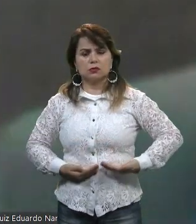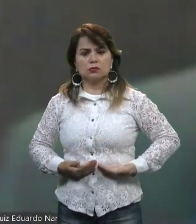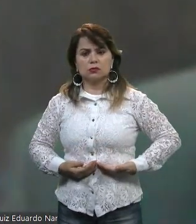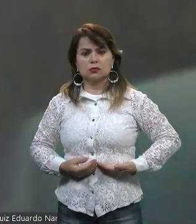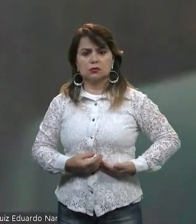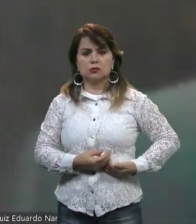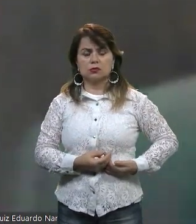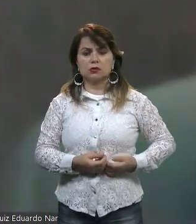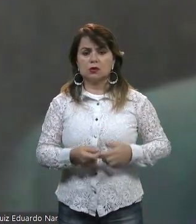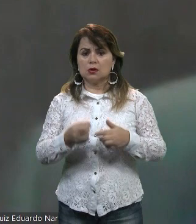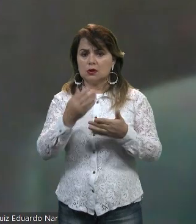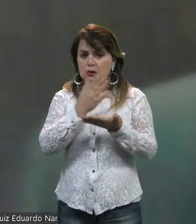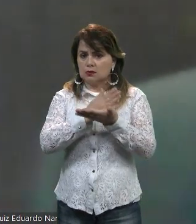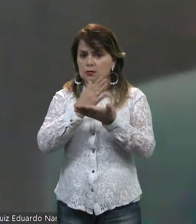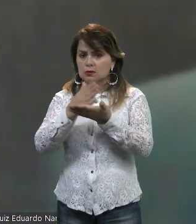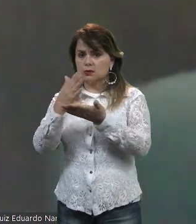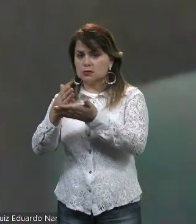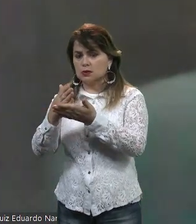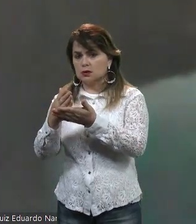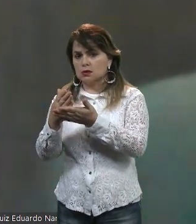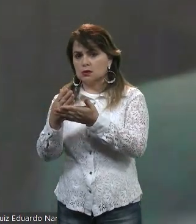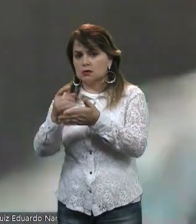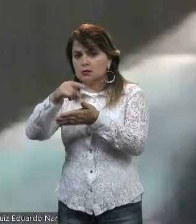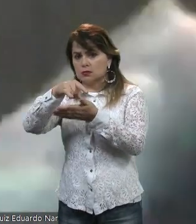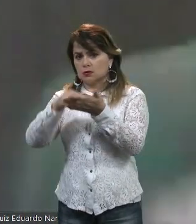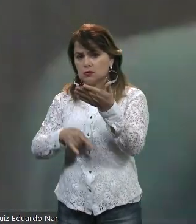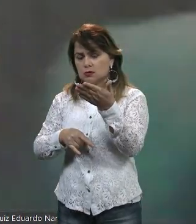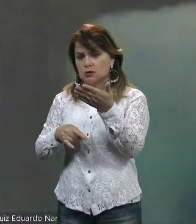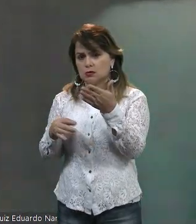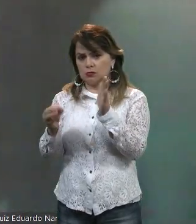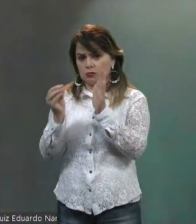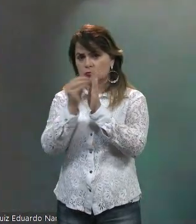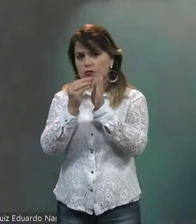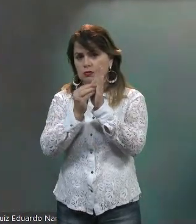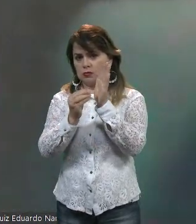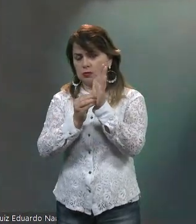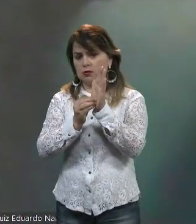seriam incluídas, que estão incluídas no projeto. Ou seja,